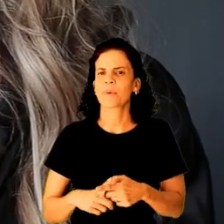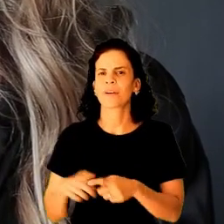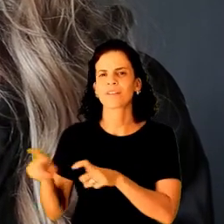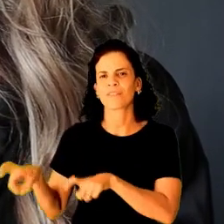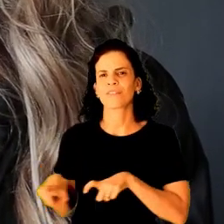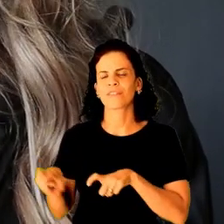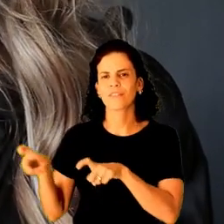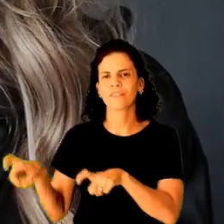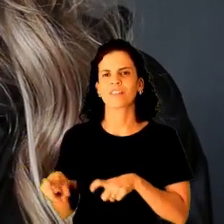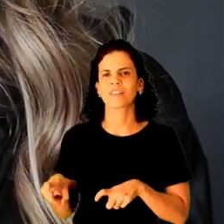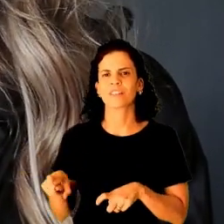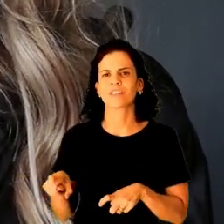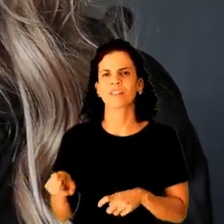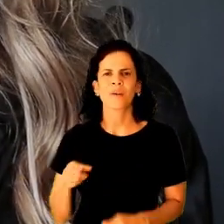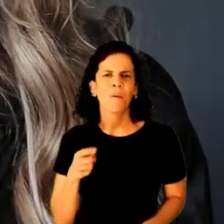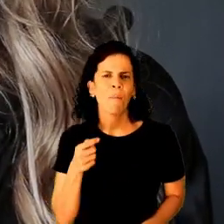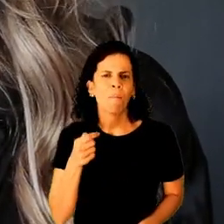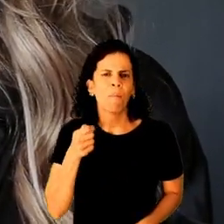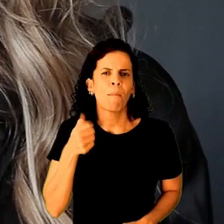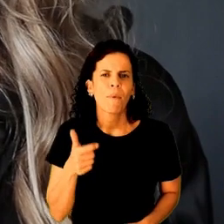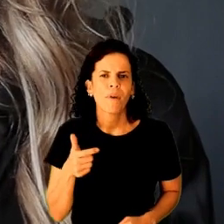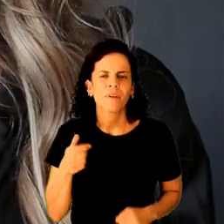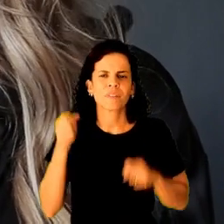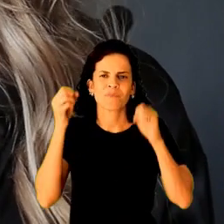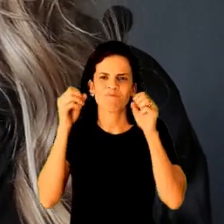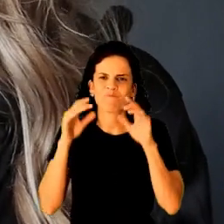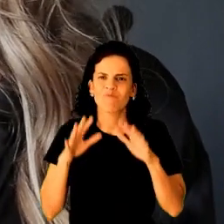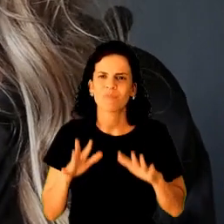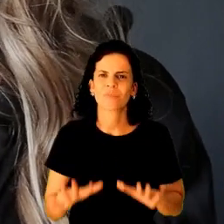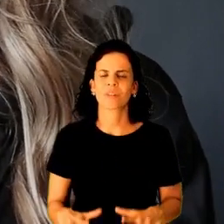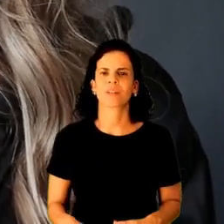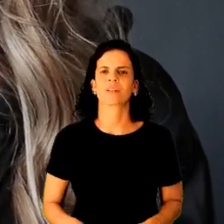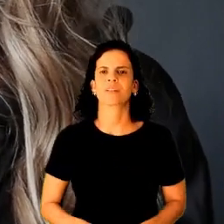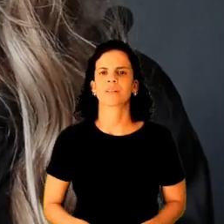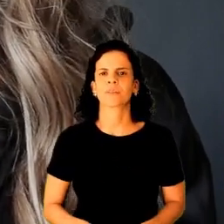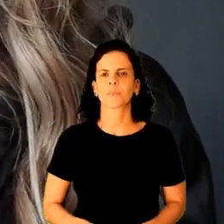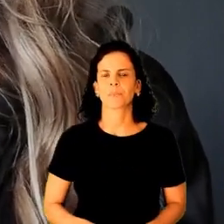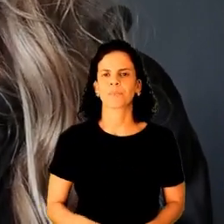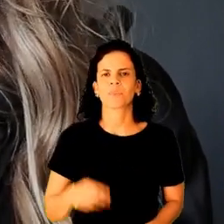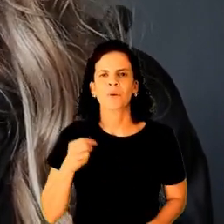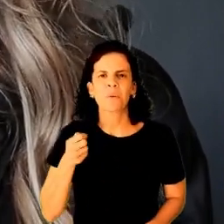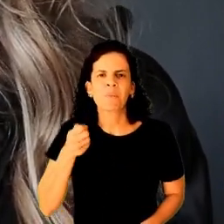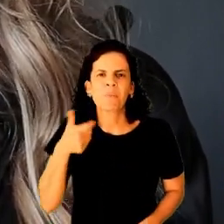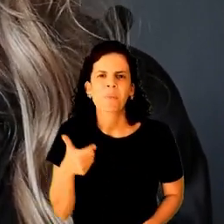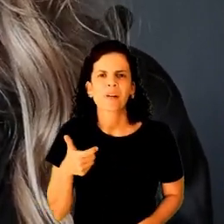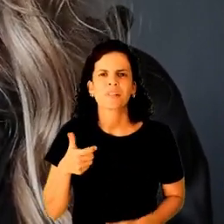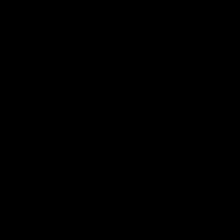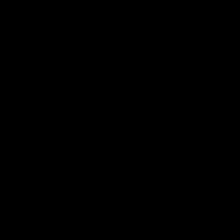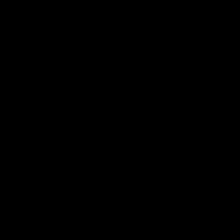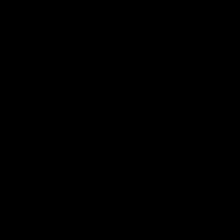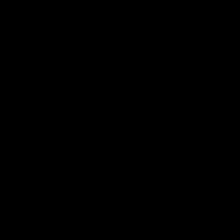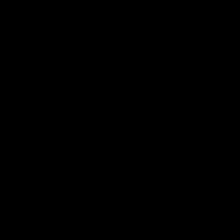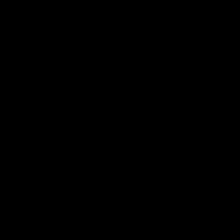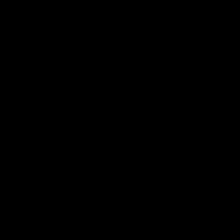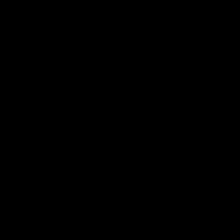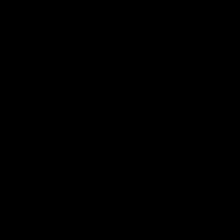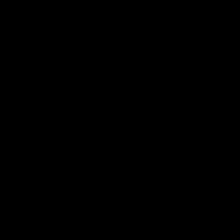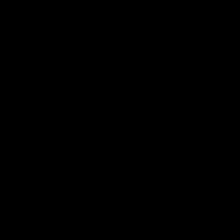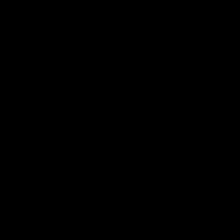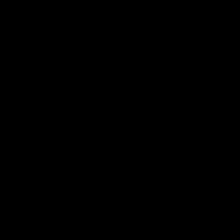muito a beira de cair de ser mais um patrimônio que sumiu do